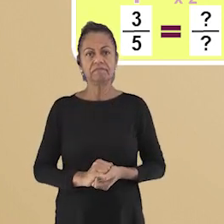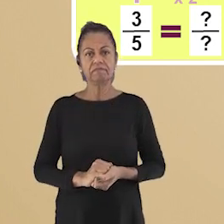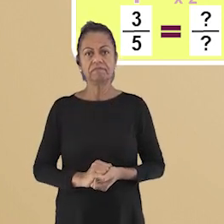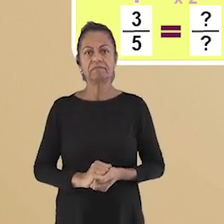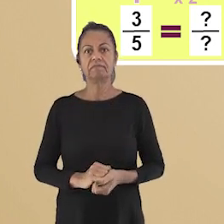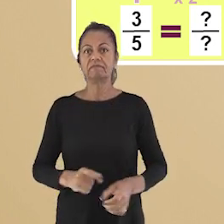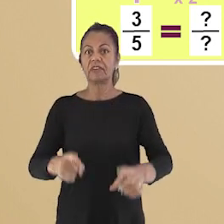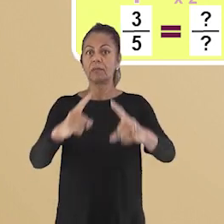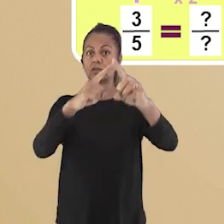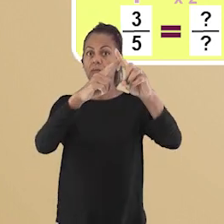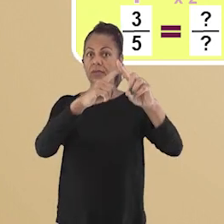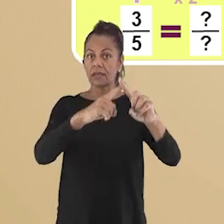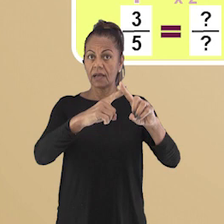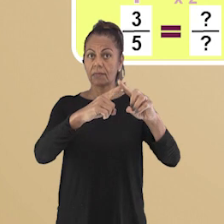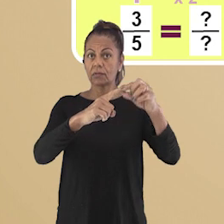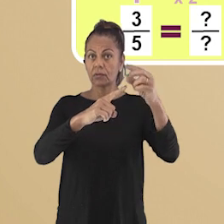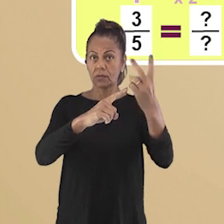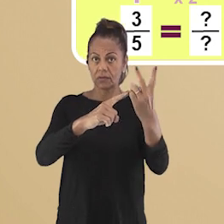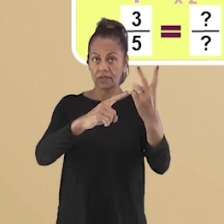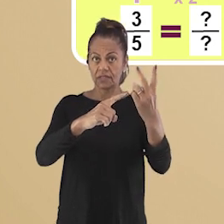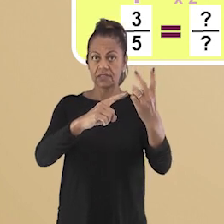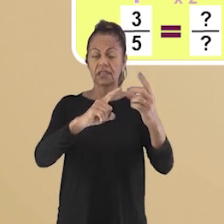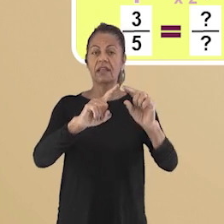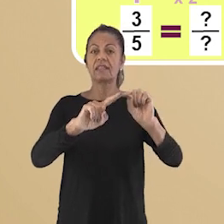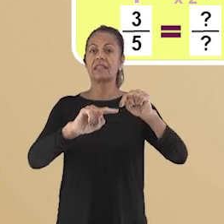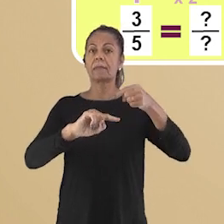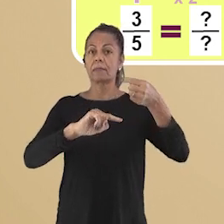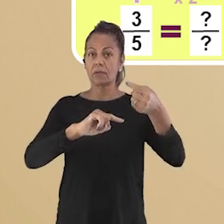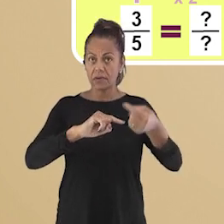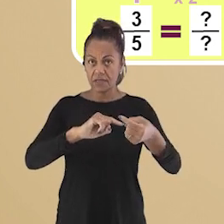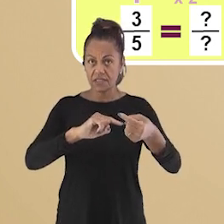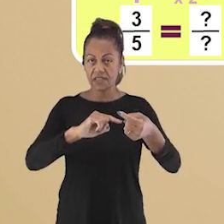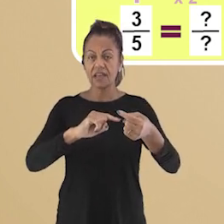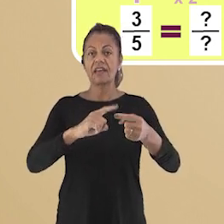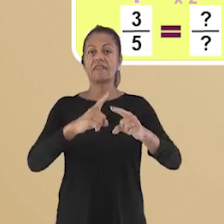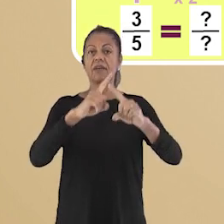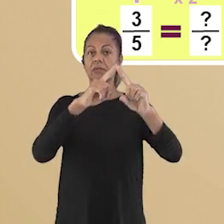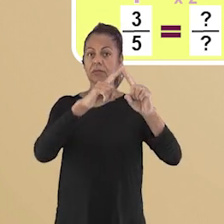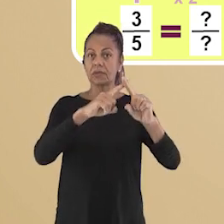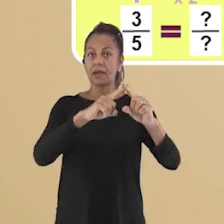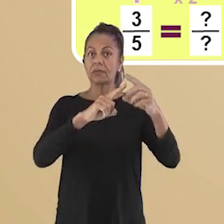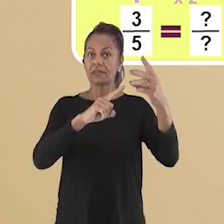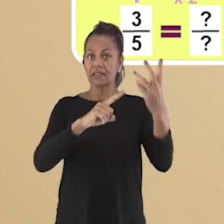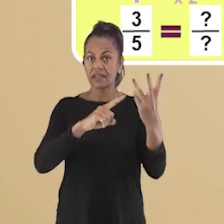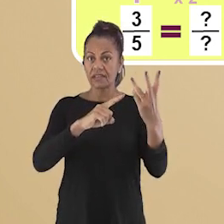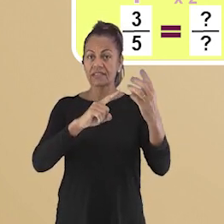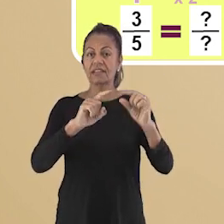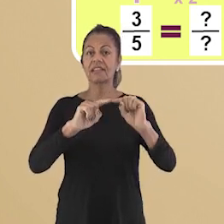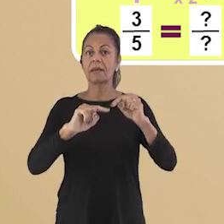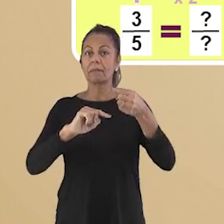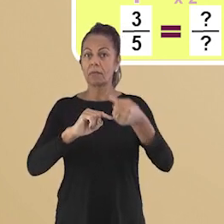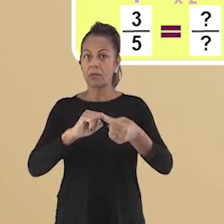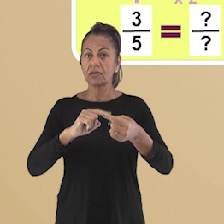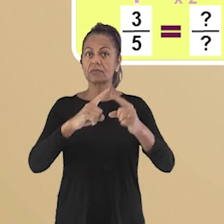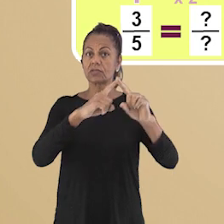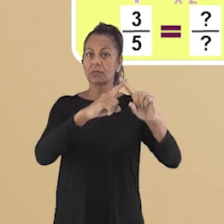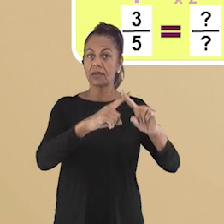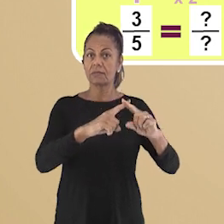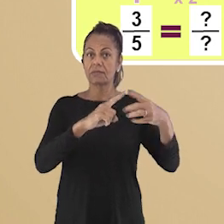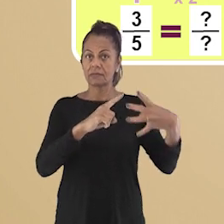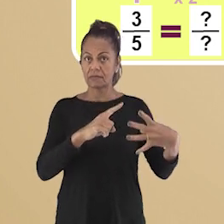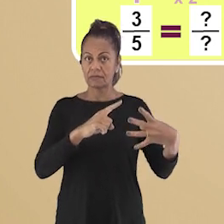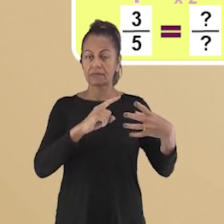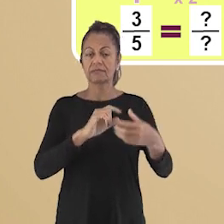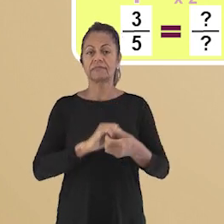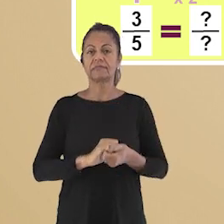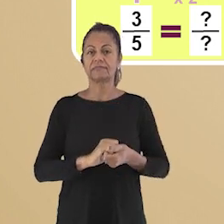e vai multiplicar por 2, depois ela por 3 e depois ela por 4.